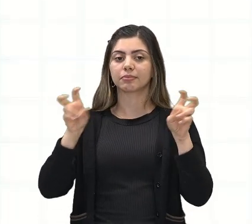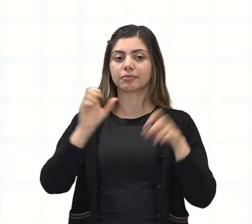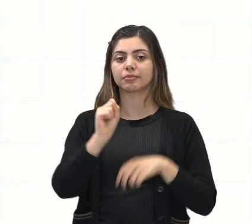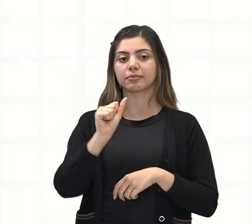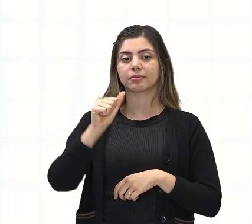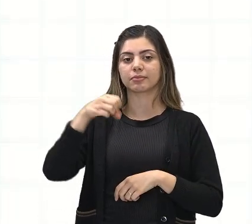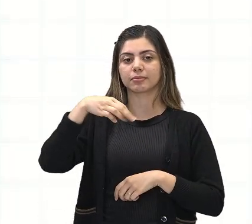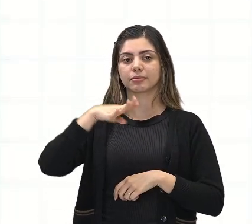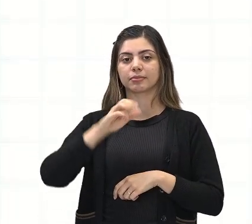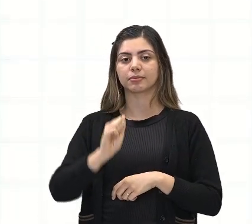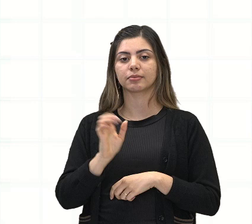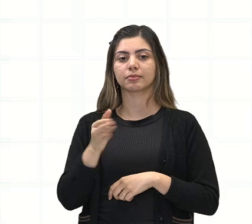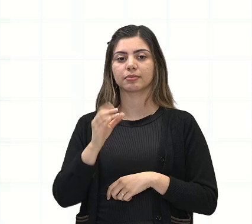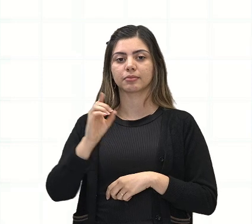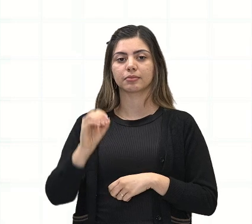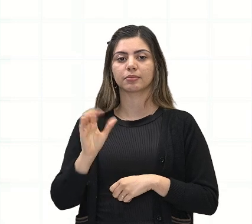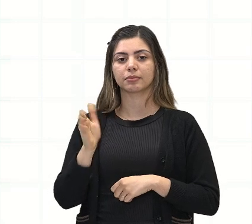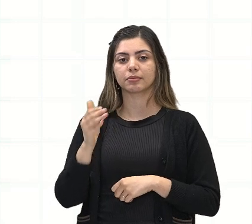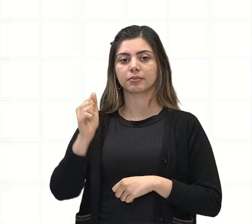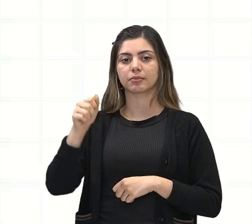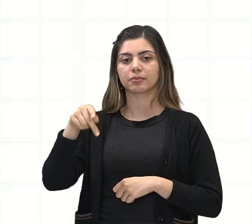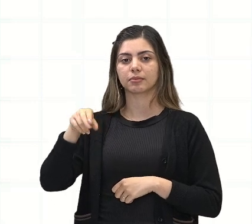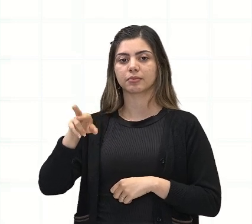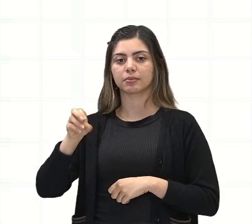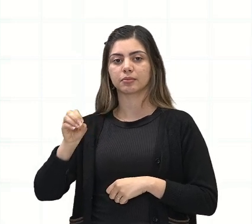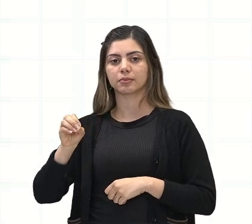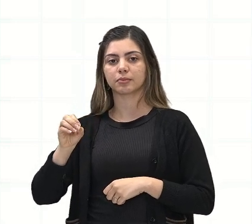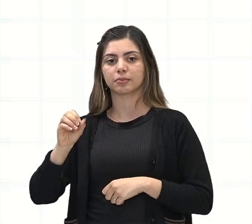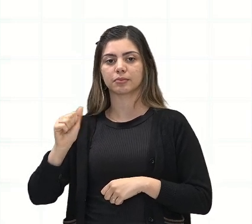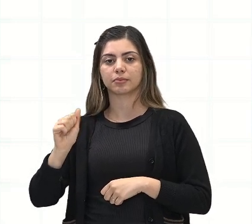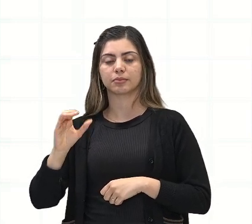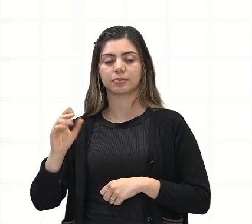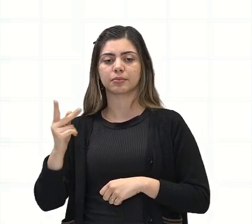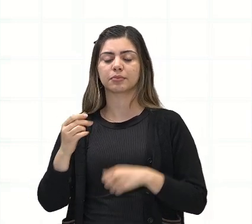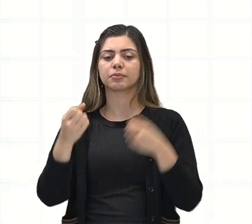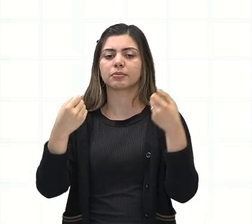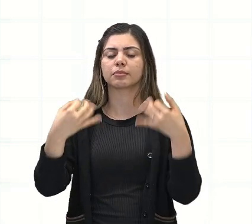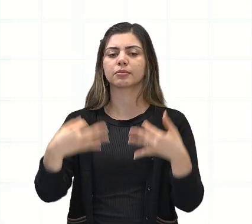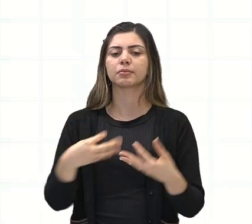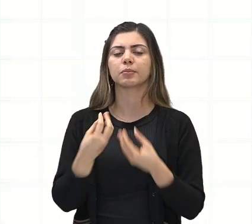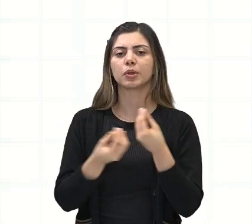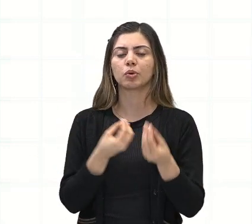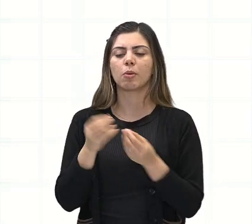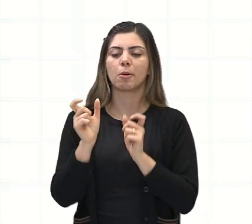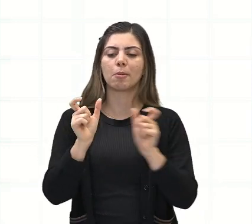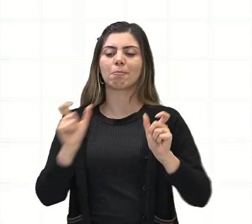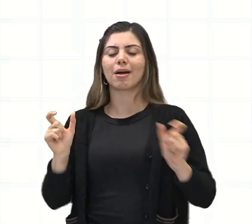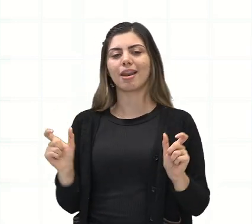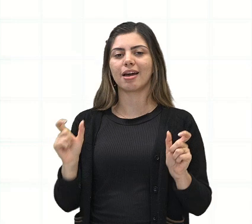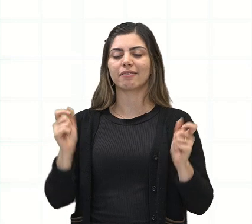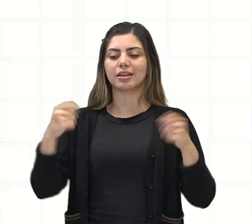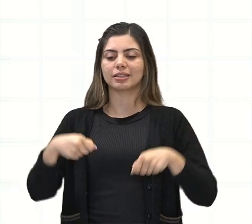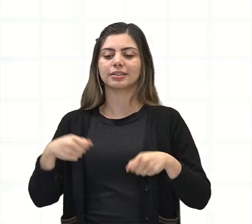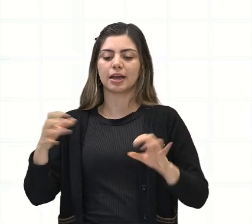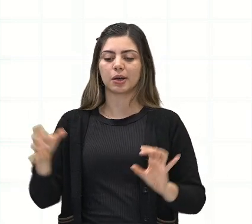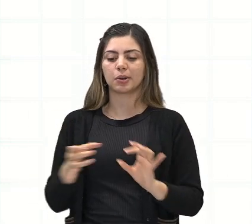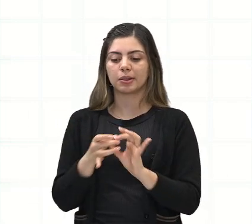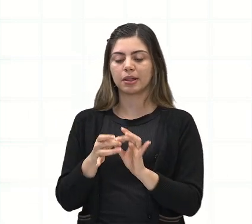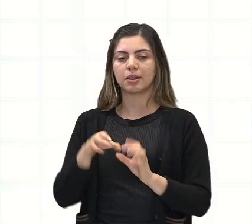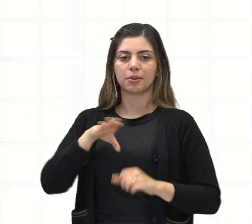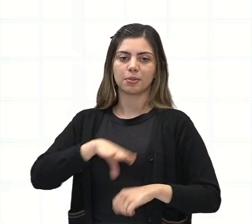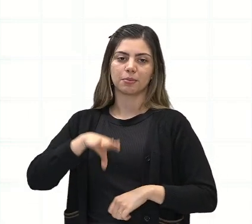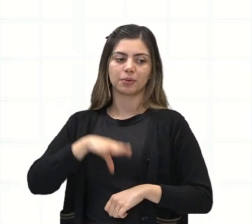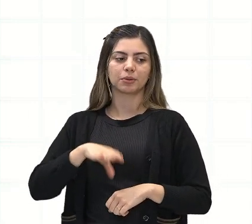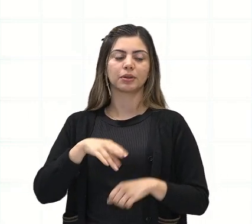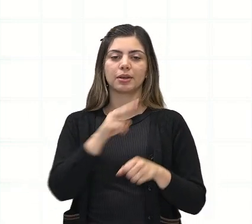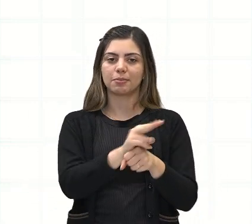Approach, do nosso querido Zé Cabaleiro, e que ajuda a ilustrar um pouco de como algumas palavras acabam sendo introduzidas na língua